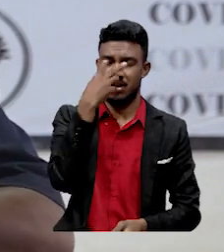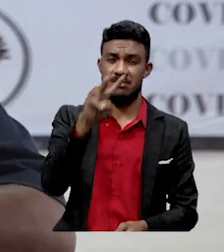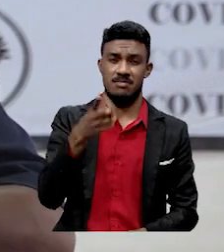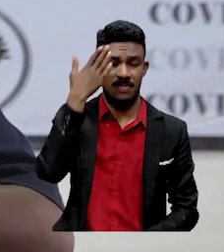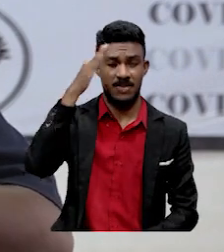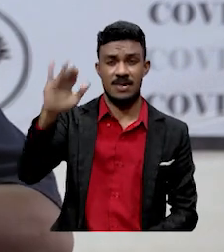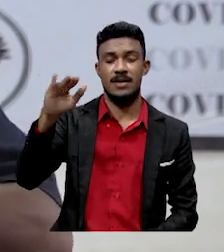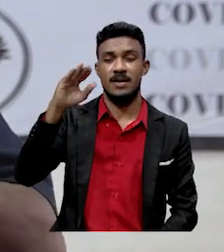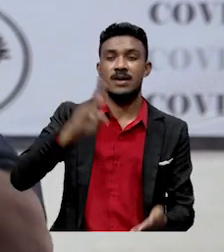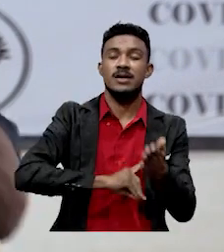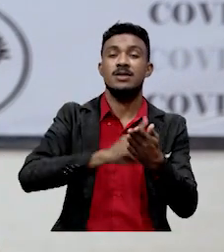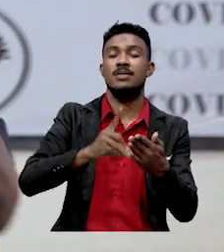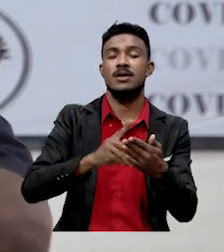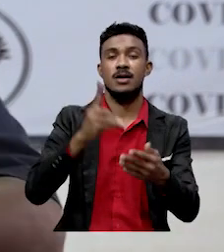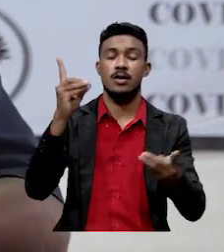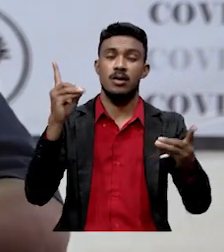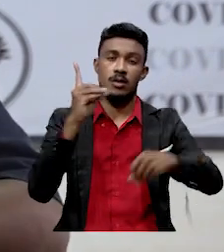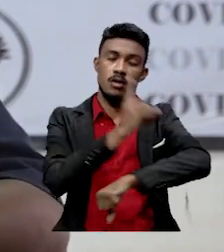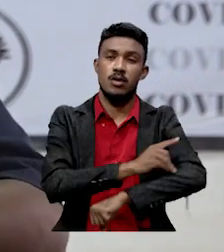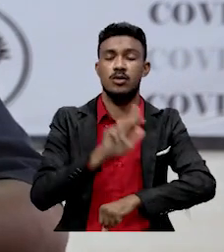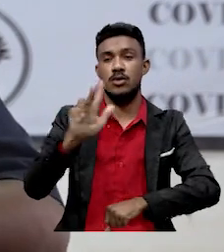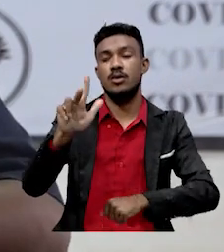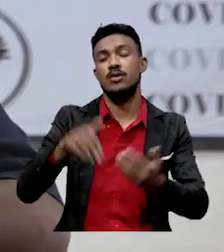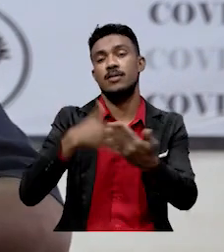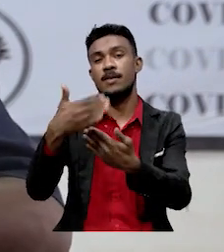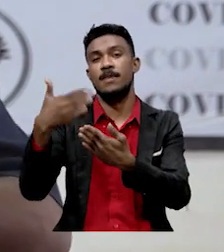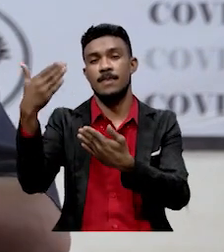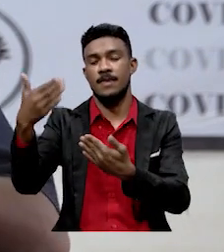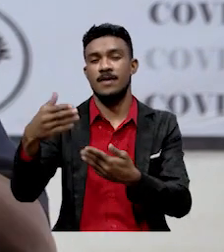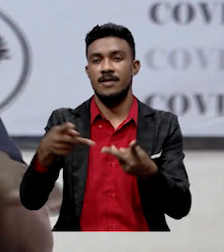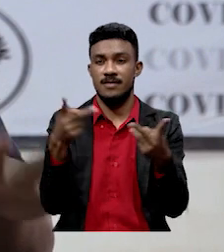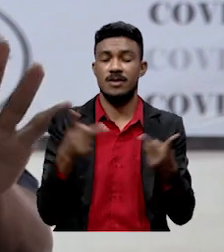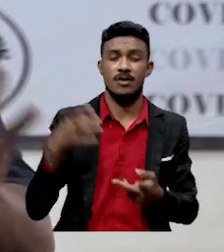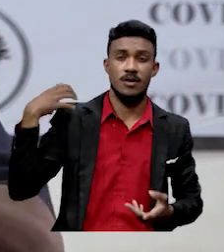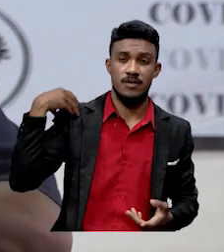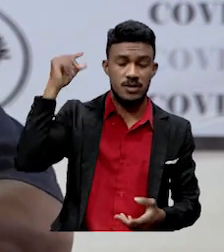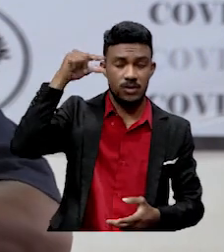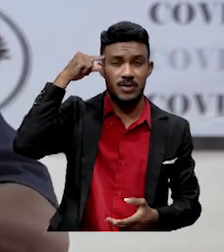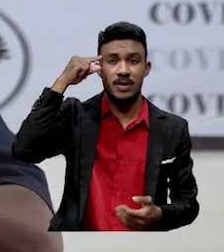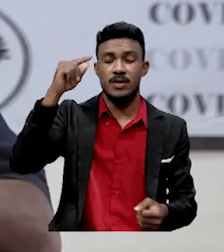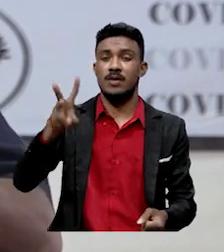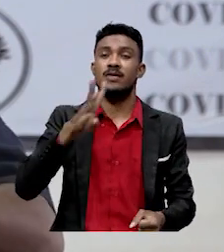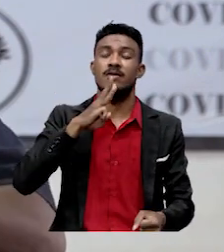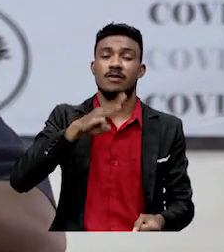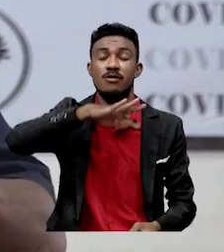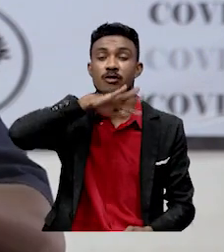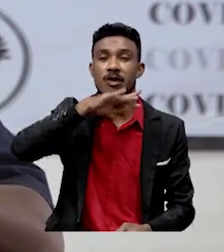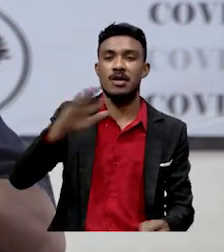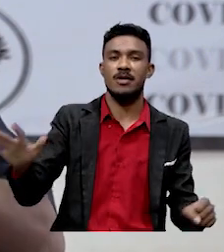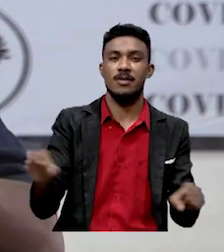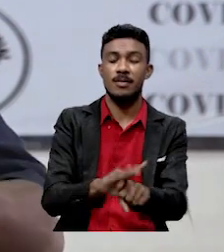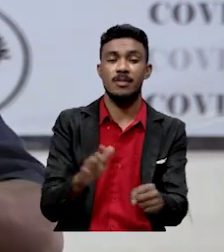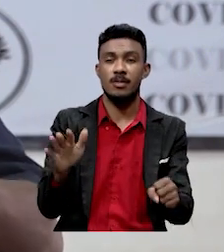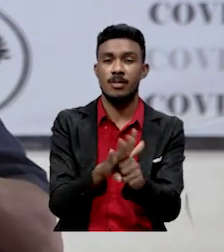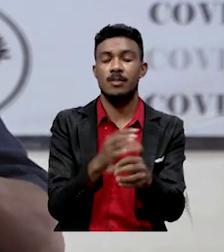semana liubah haul loran tulu tutuir malu ya palasu gubernu ya ini mas ya lisu sira bohela mas dipuis lai ya